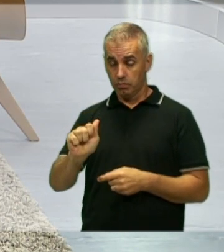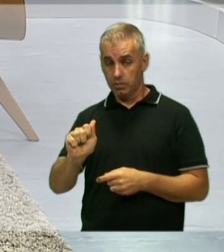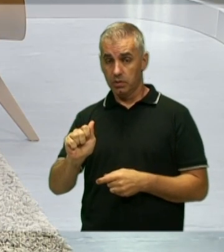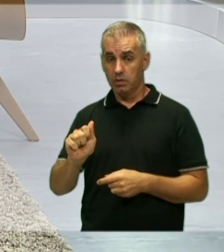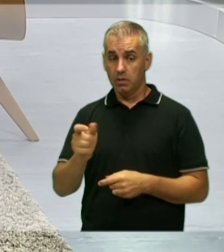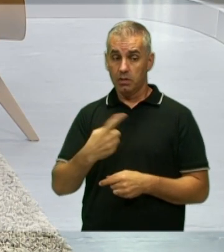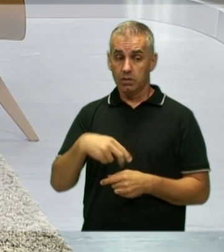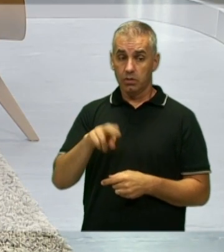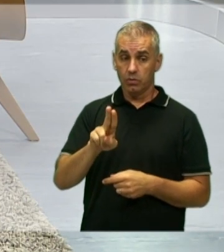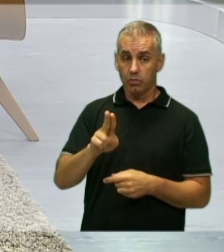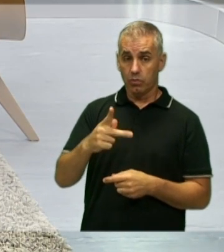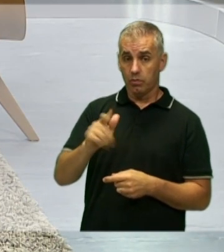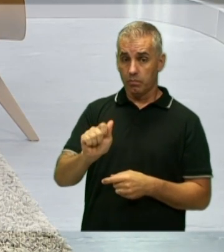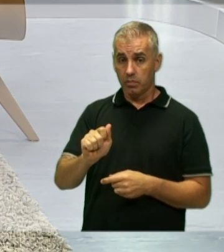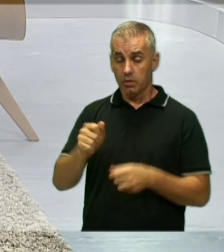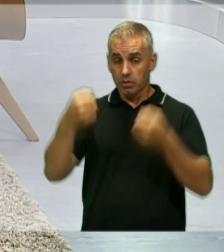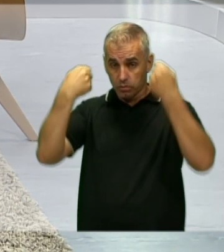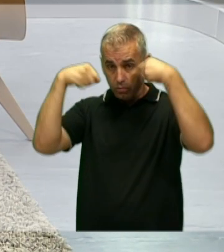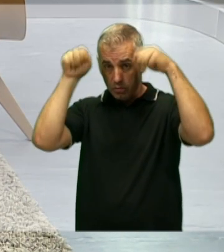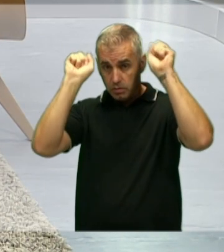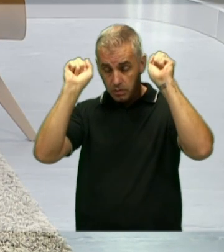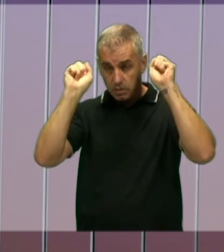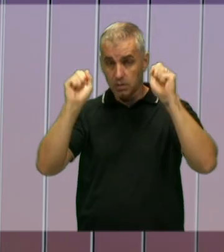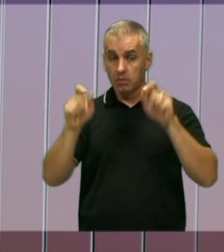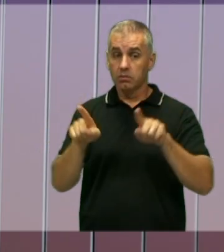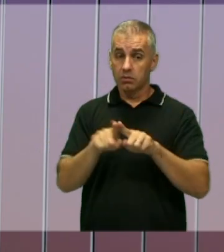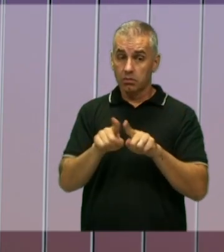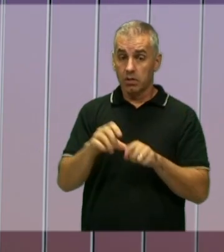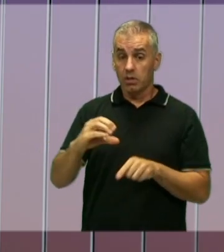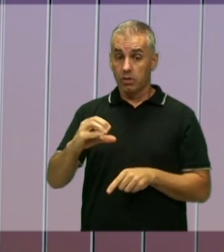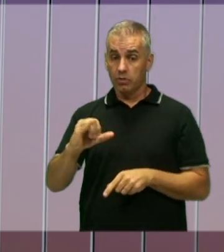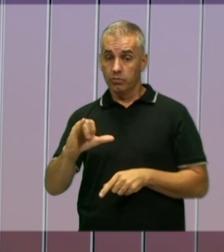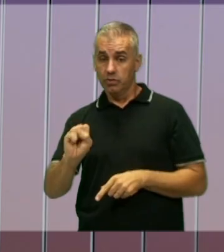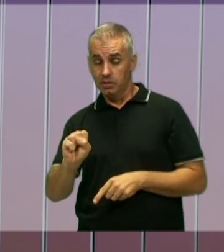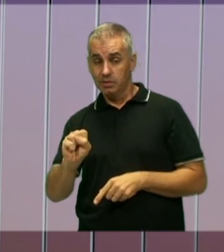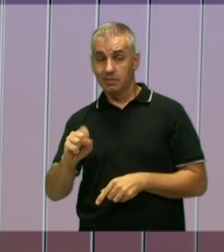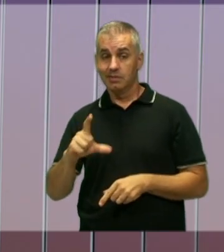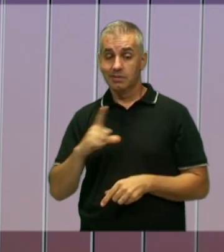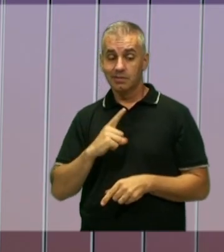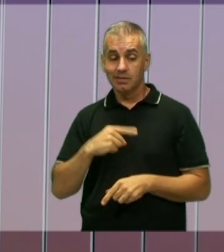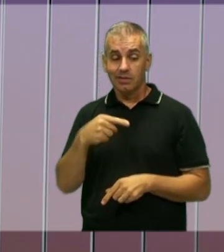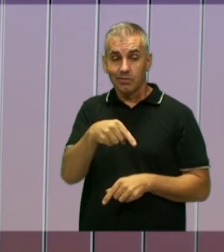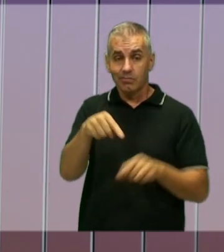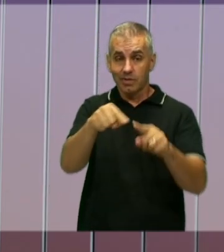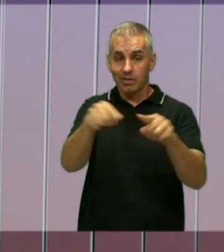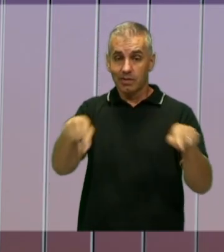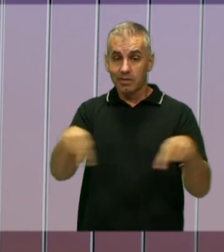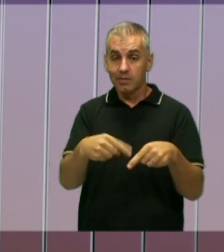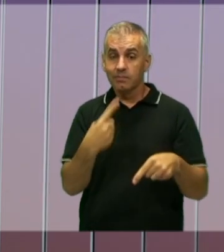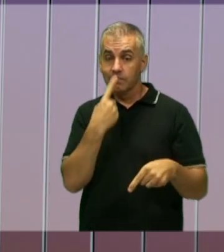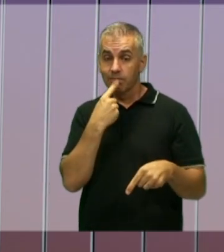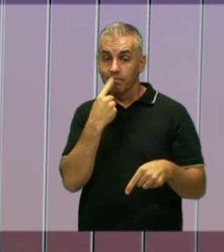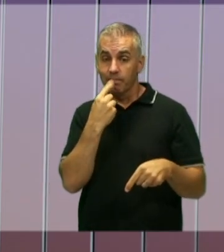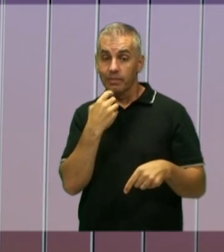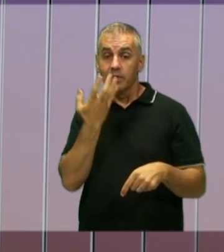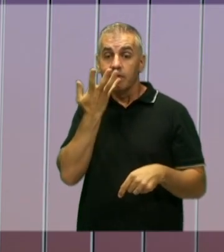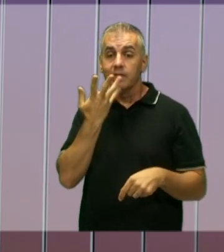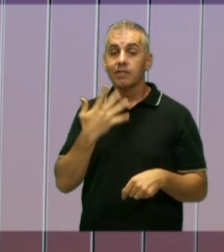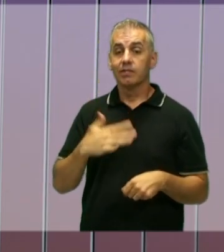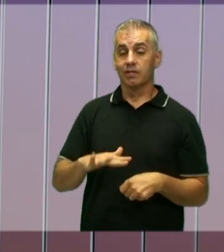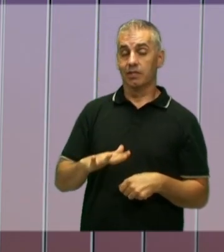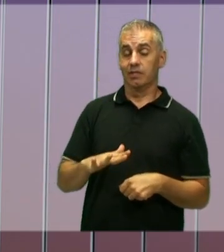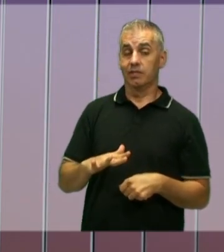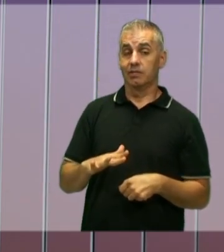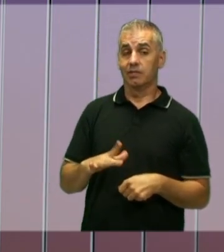quanto na UPA Cordeiros, que é uma UPA porte 1. E no CIS nós temos mais um agravante, que é a sala vermelha da pediatria. E na pediatria, da